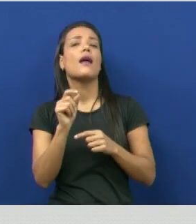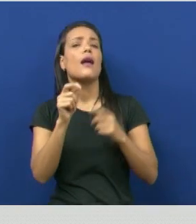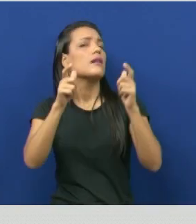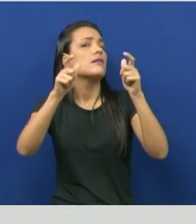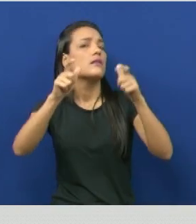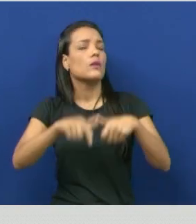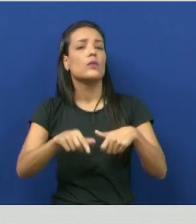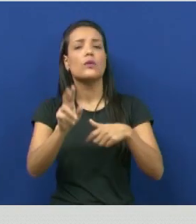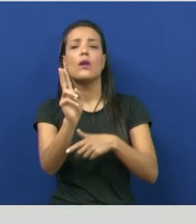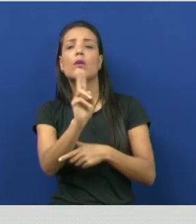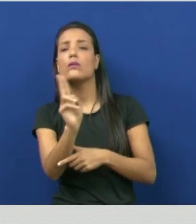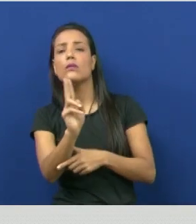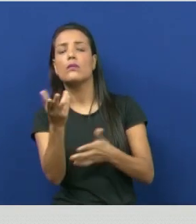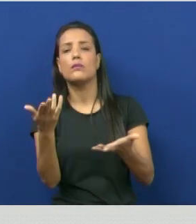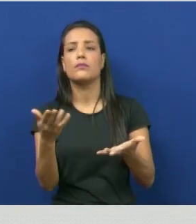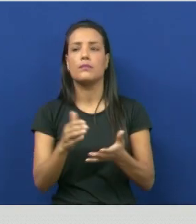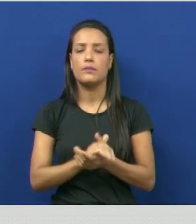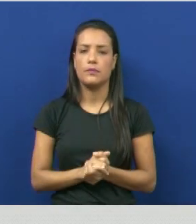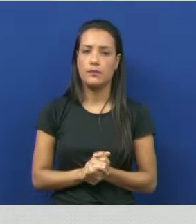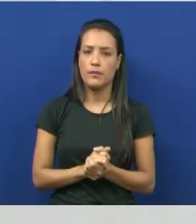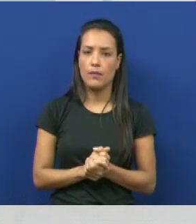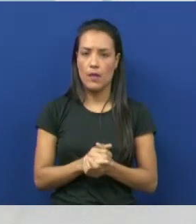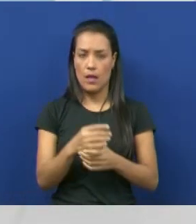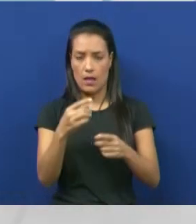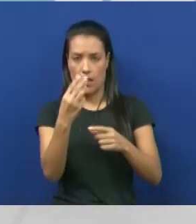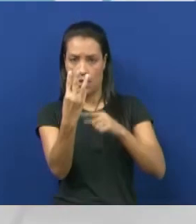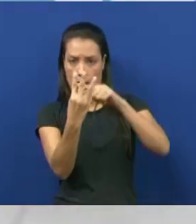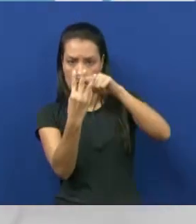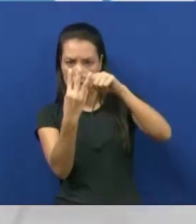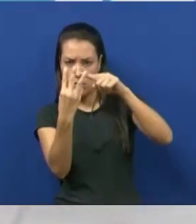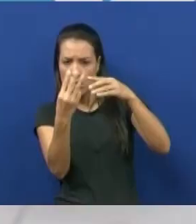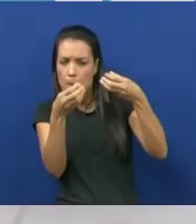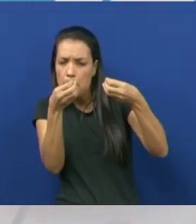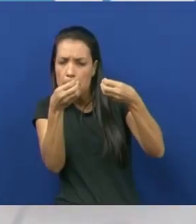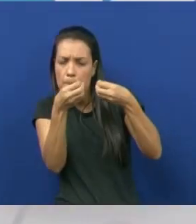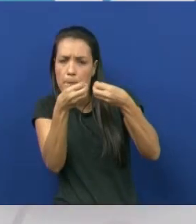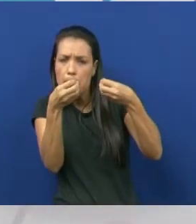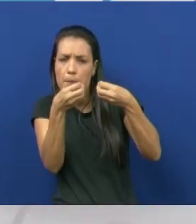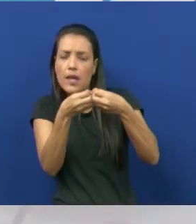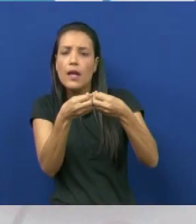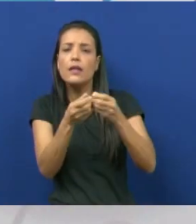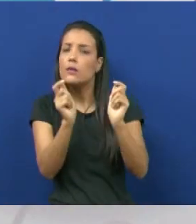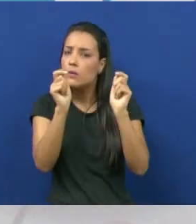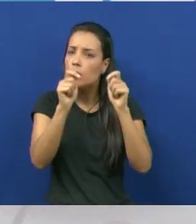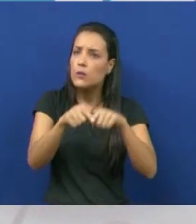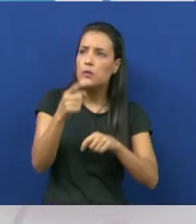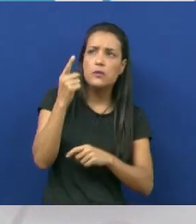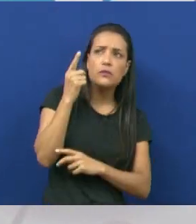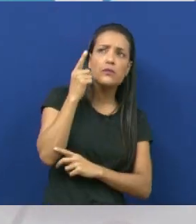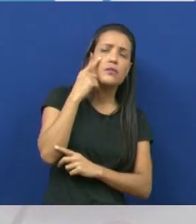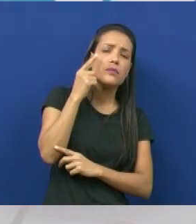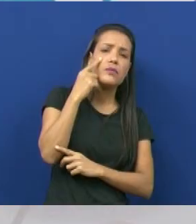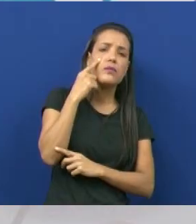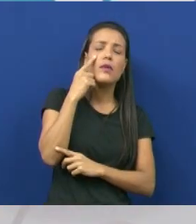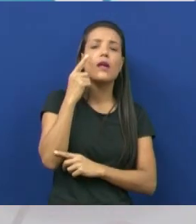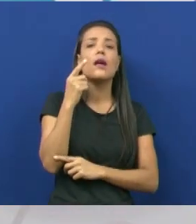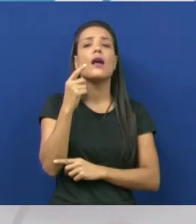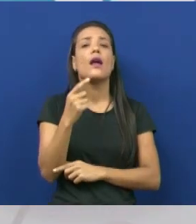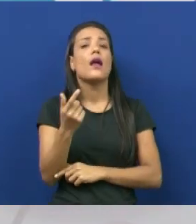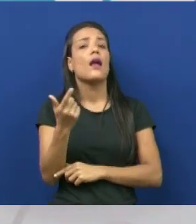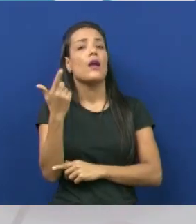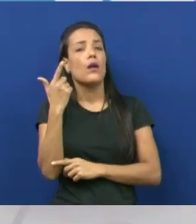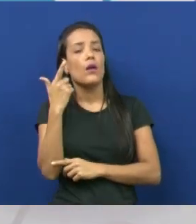reunidas. Quando a gente tem essas três estrelas reunidas e bem próximas, a gente consegue identificar a constelação de